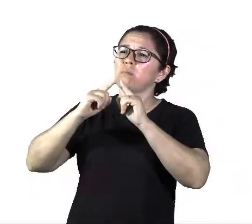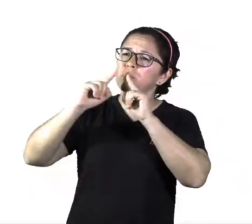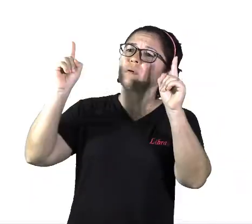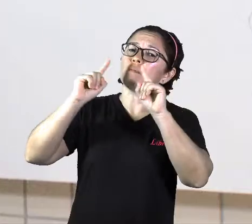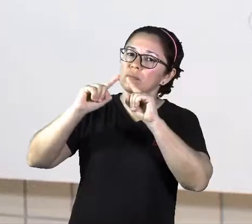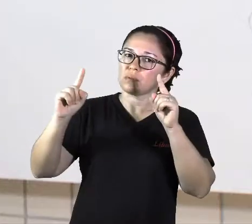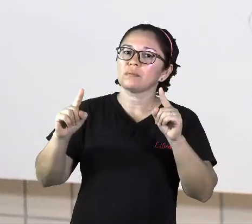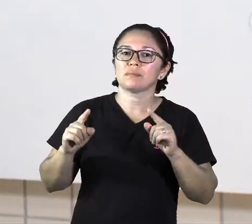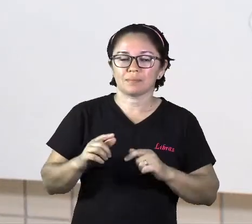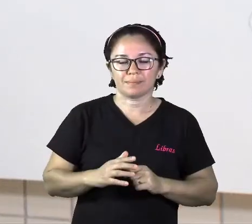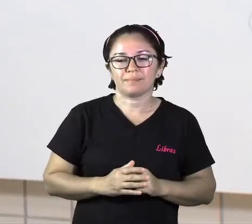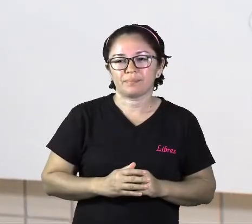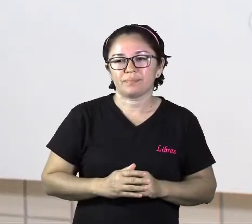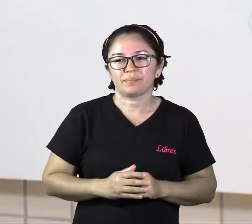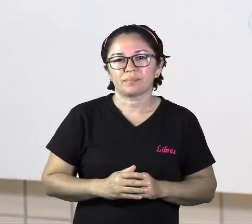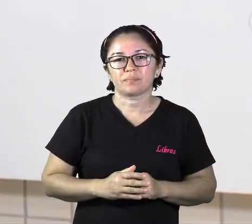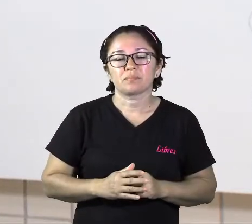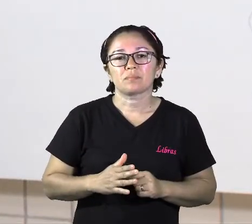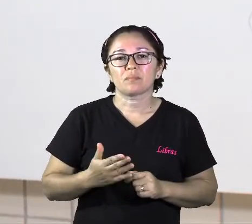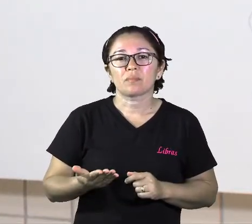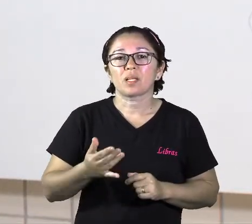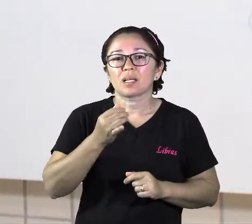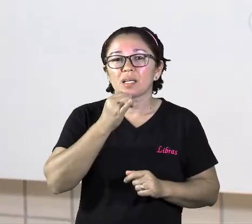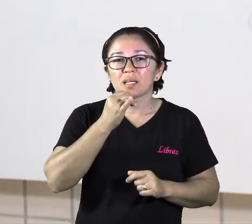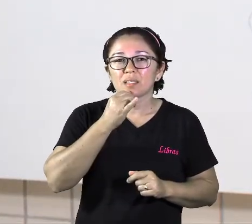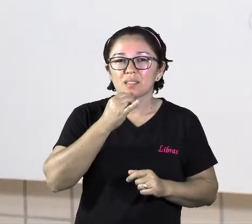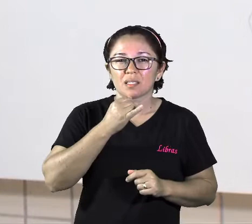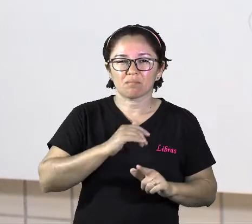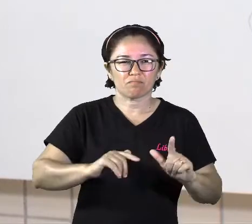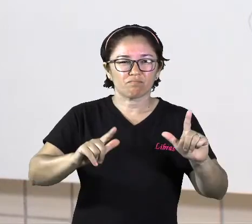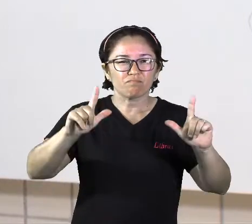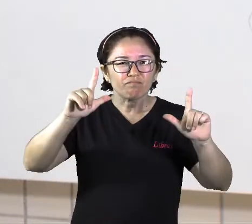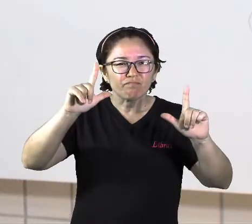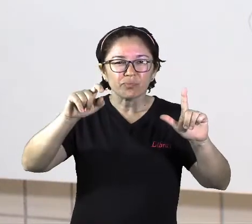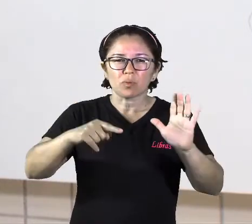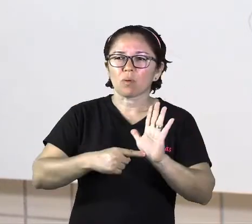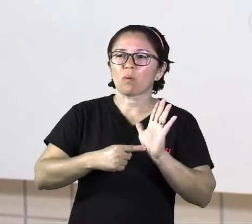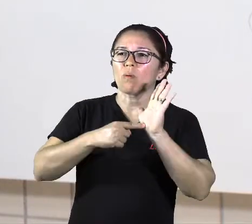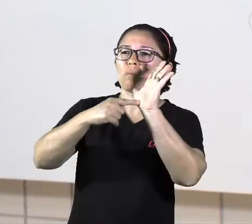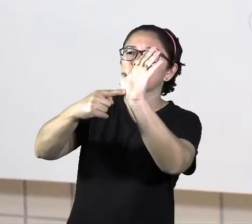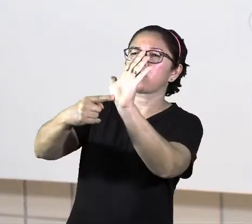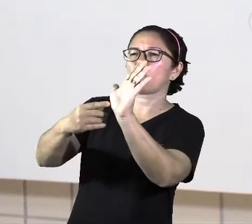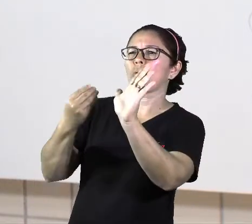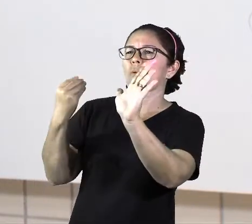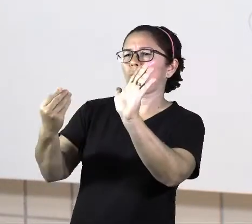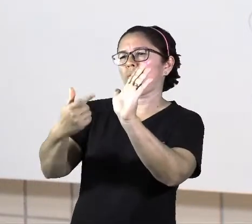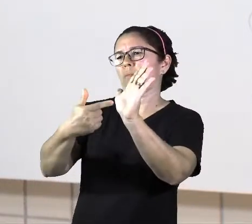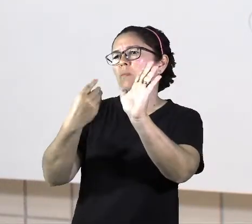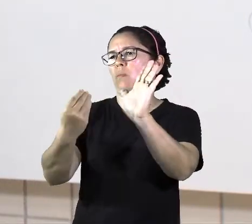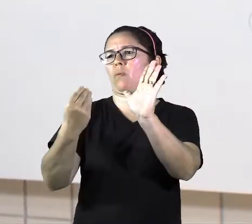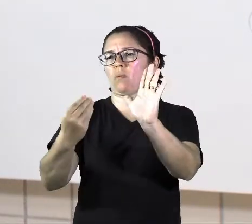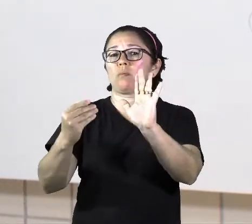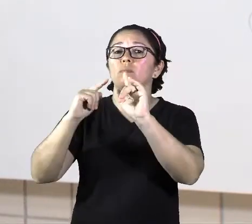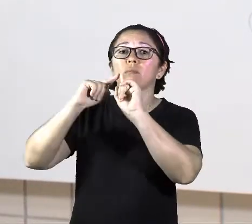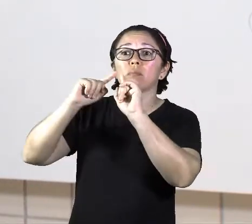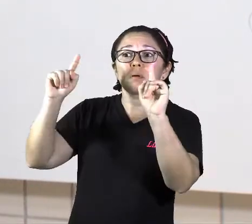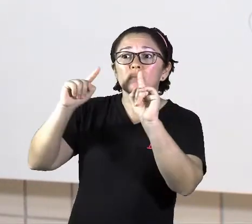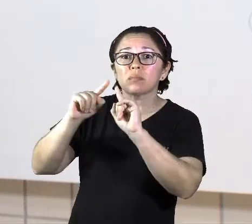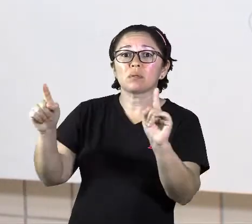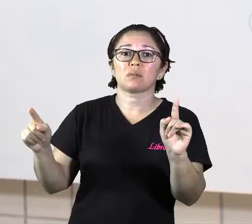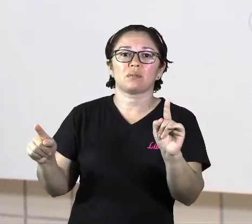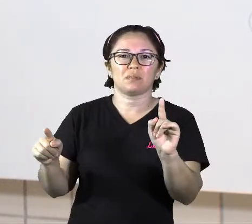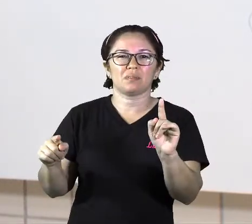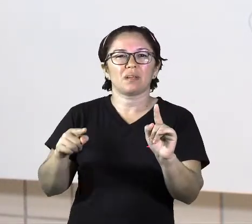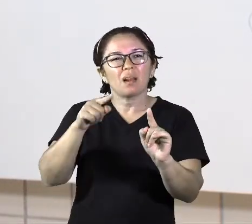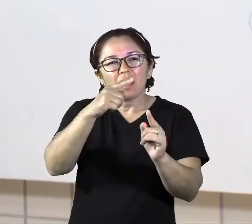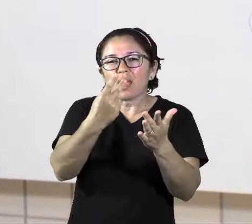serve para o quê? A fotodenúncia já indica o quê? Uma denúncia, está denunciando algo que não é correto. Na primeira